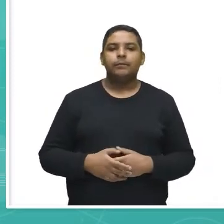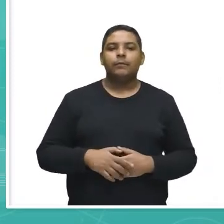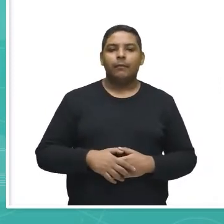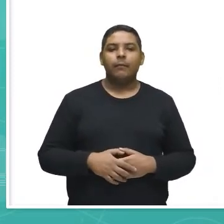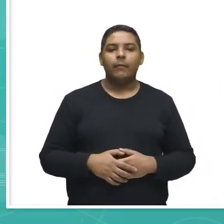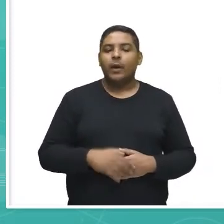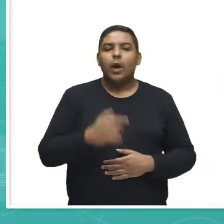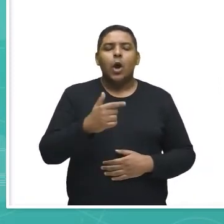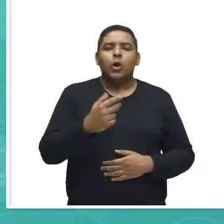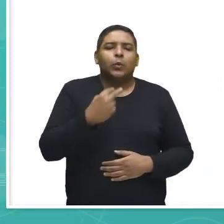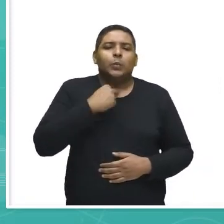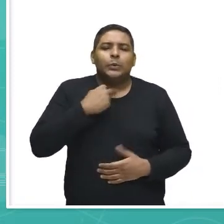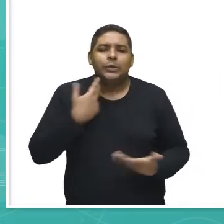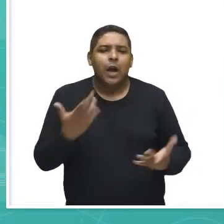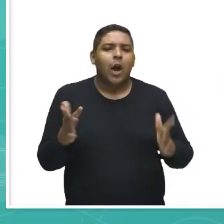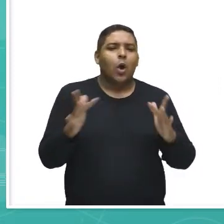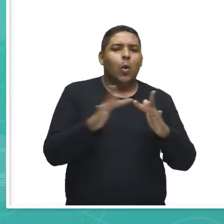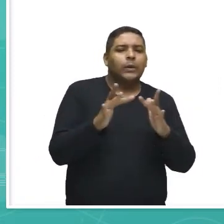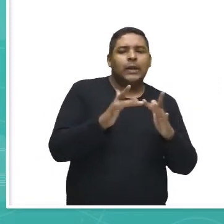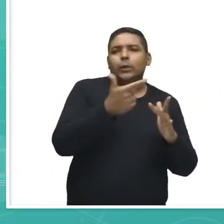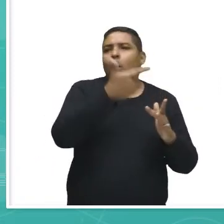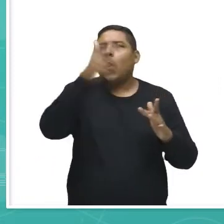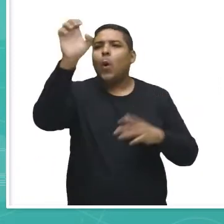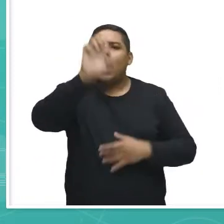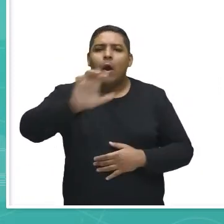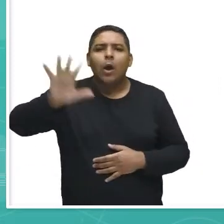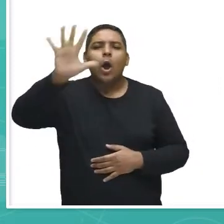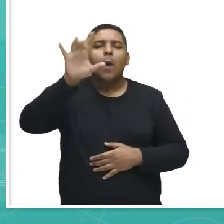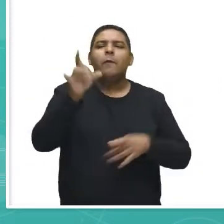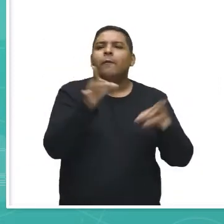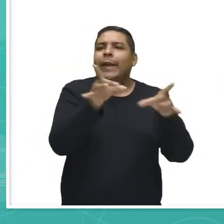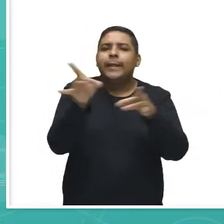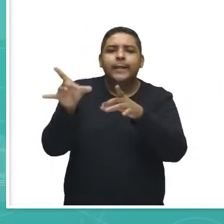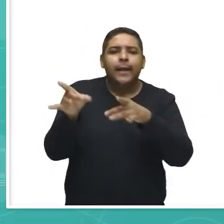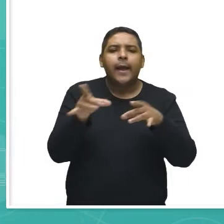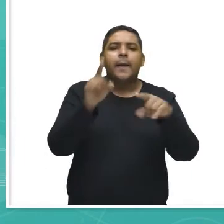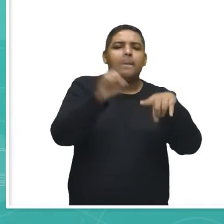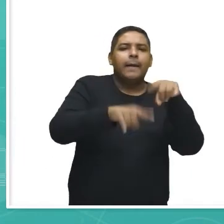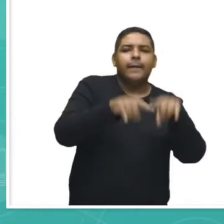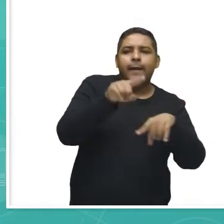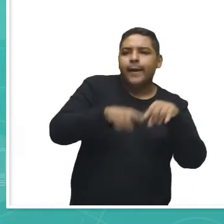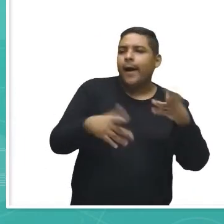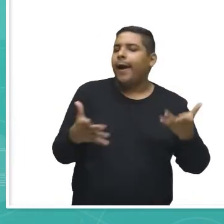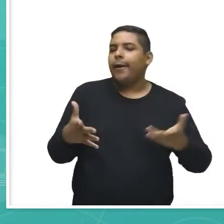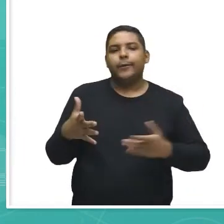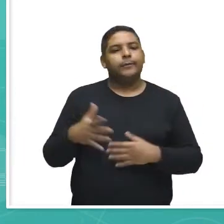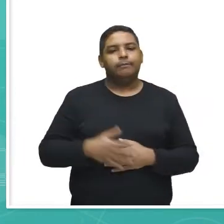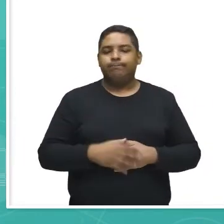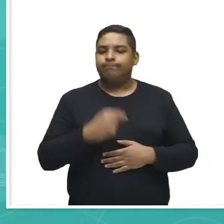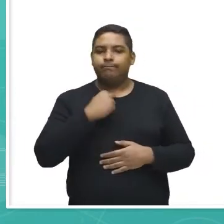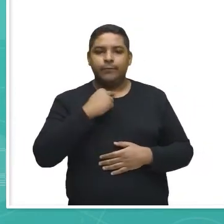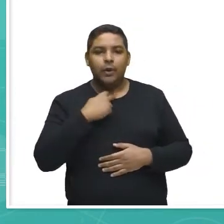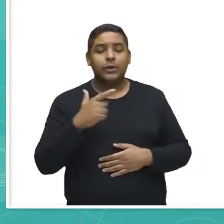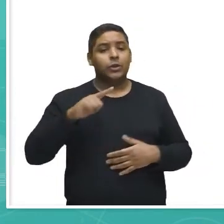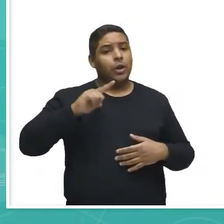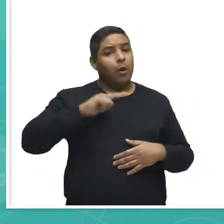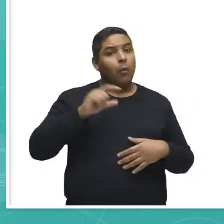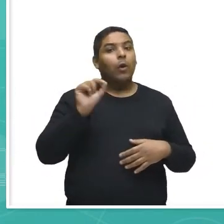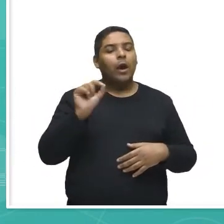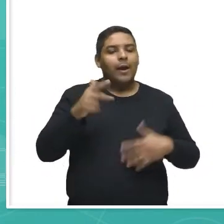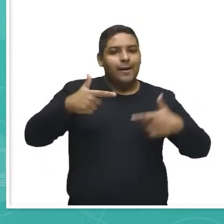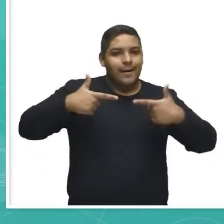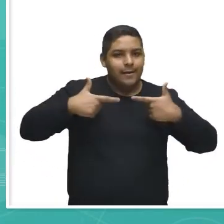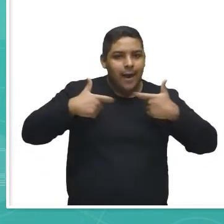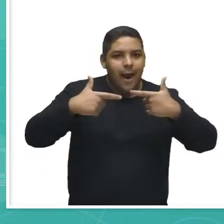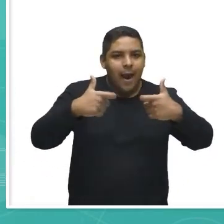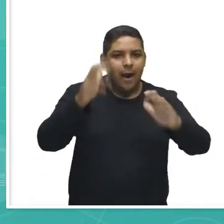ter contato com outros europeus para vender a matéria-prima. Então, muitas vezes, a gente observava algumas guerras ali naquele período,